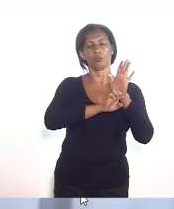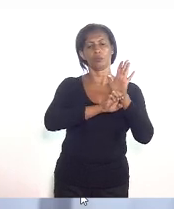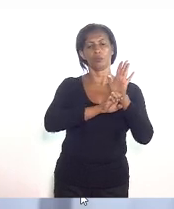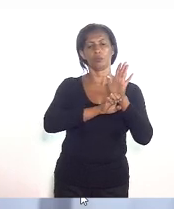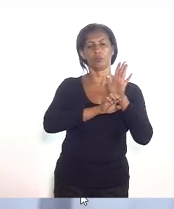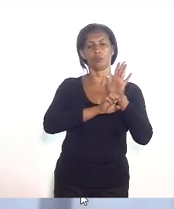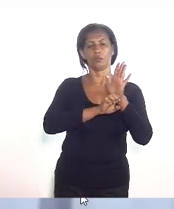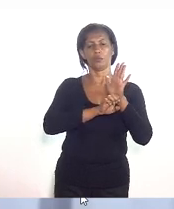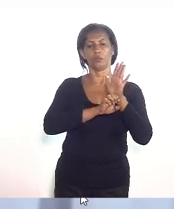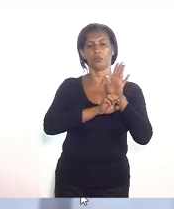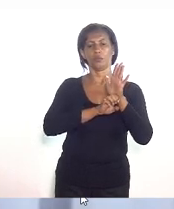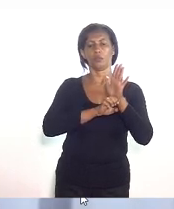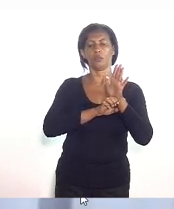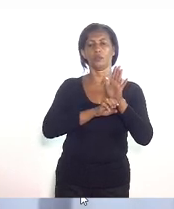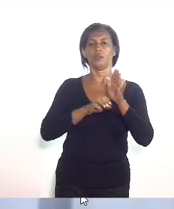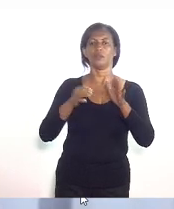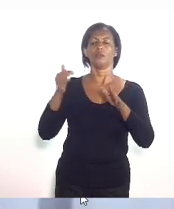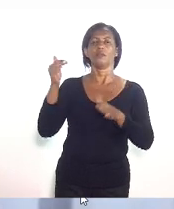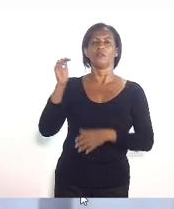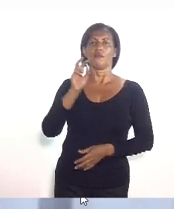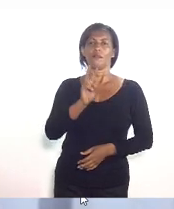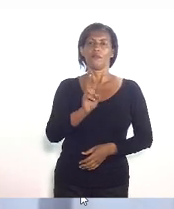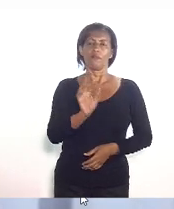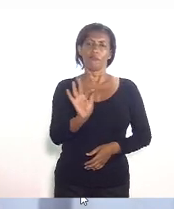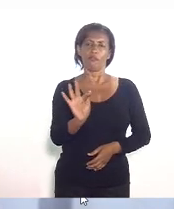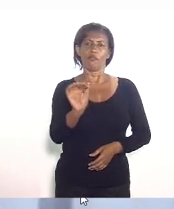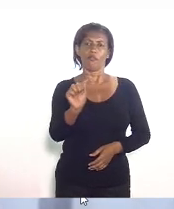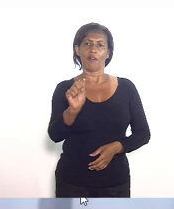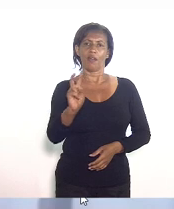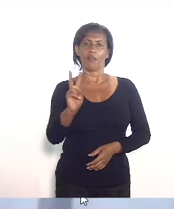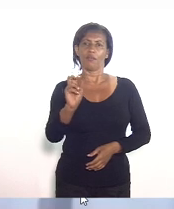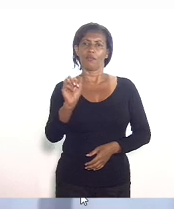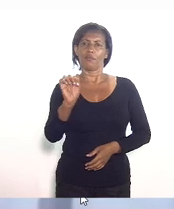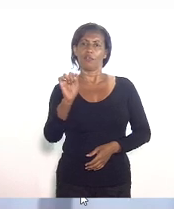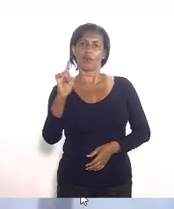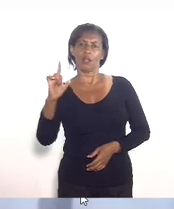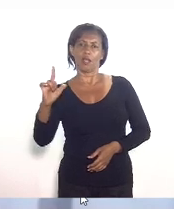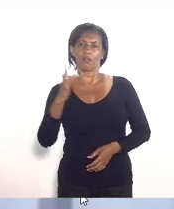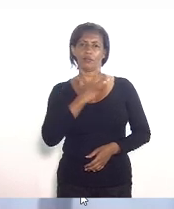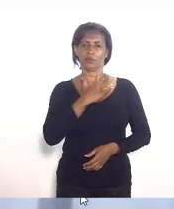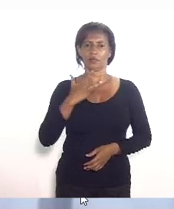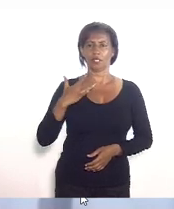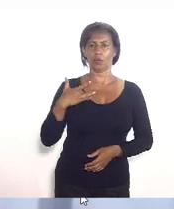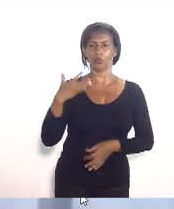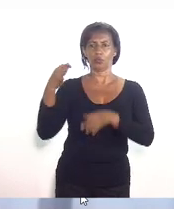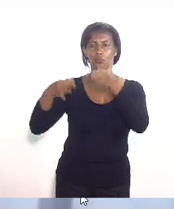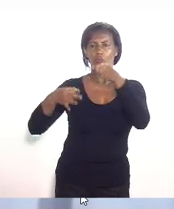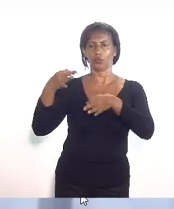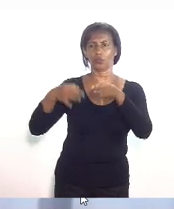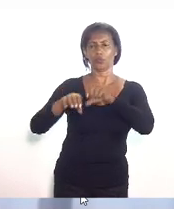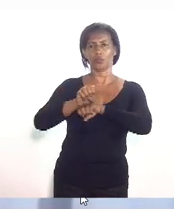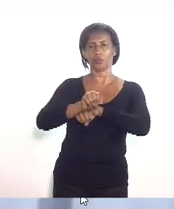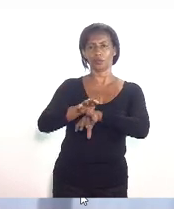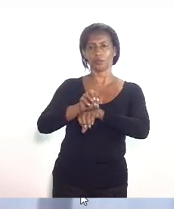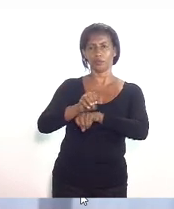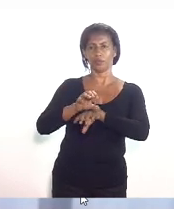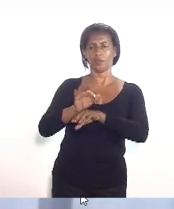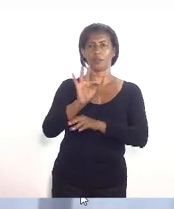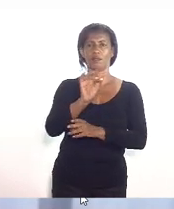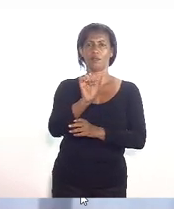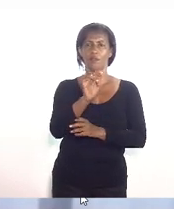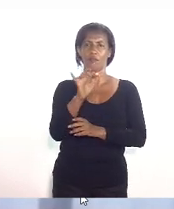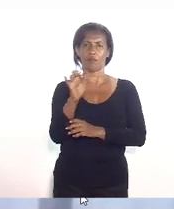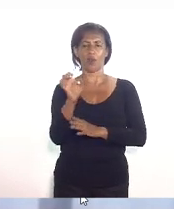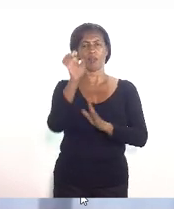De saúde, favorável com emenda da Comissão de Constituição e Justiça. De educação, favorável com